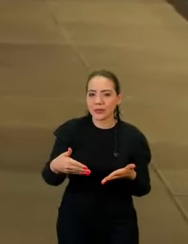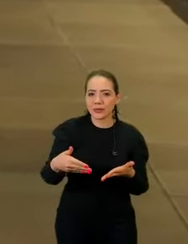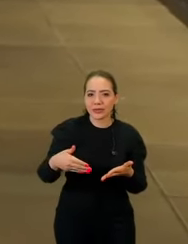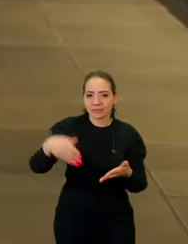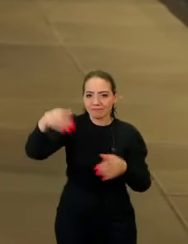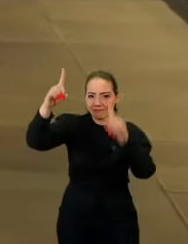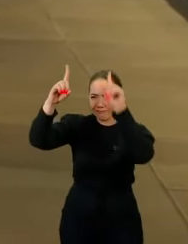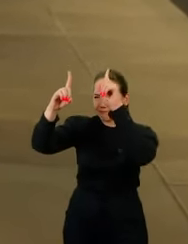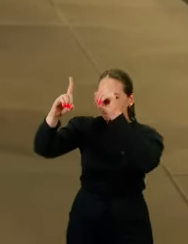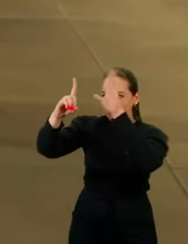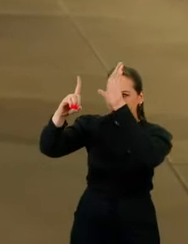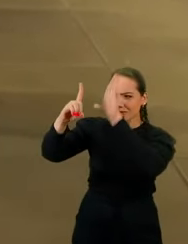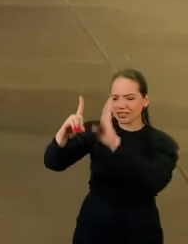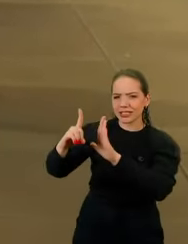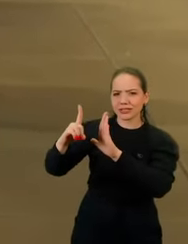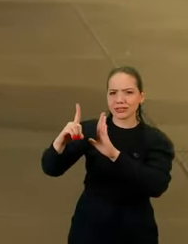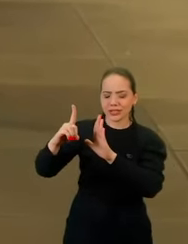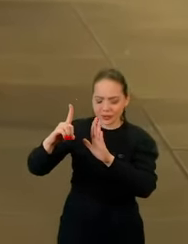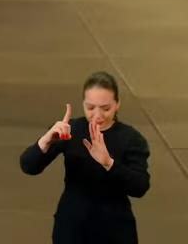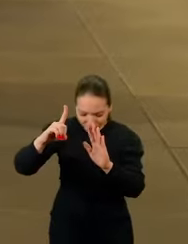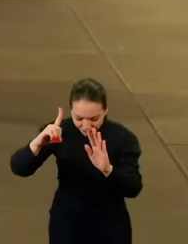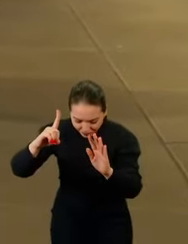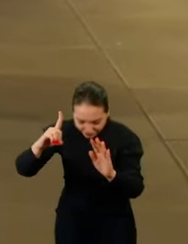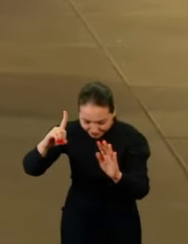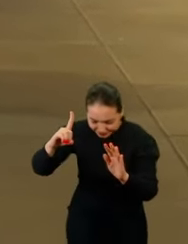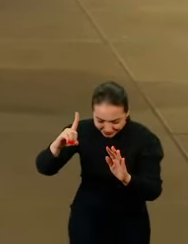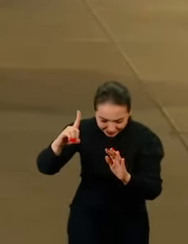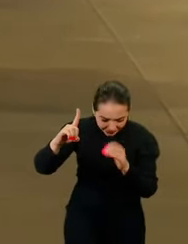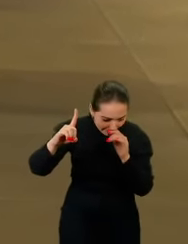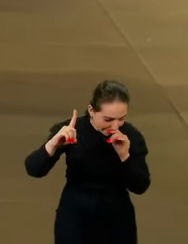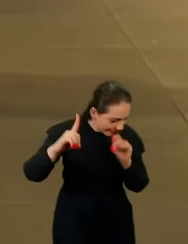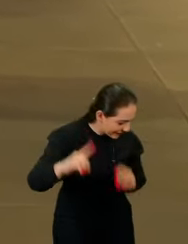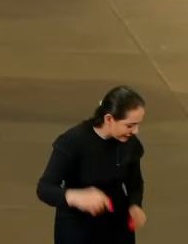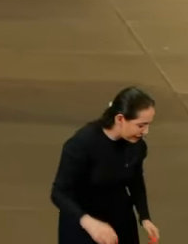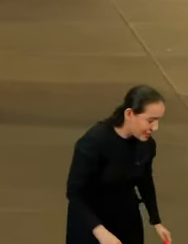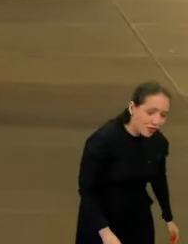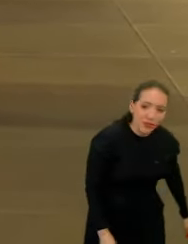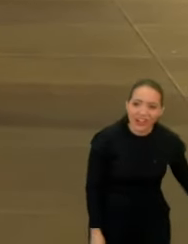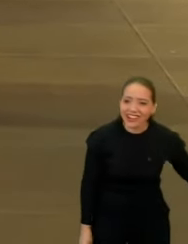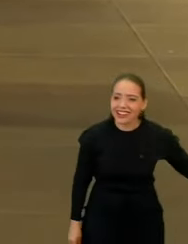Isso, Pai, nós nos dobramos nessa noite.